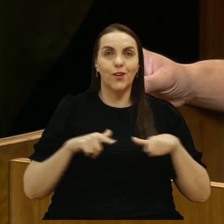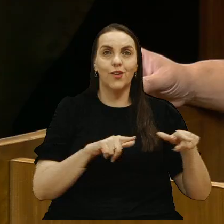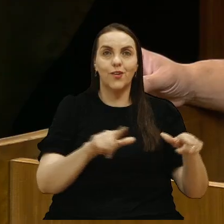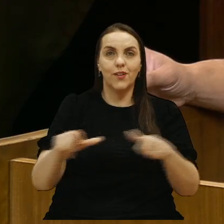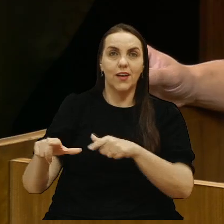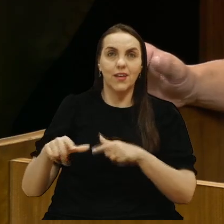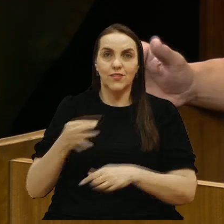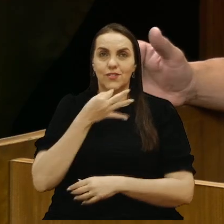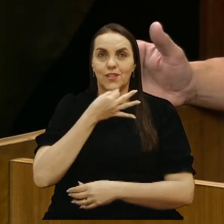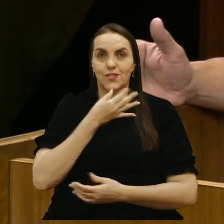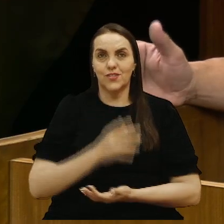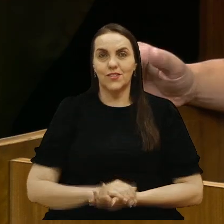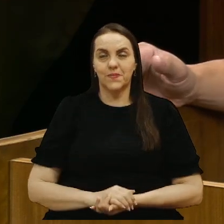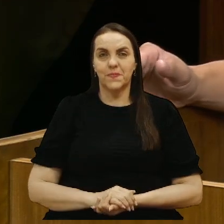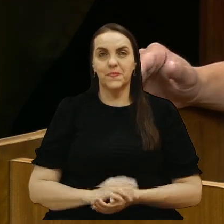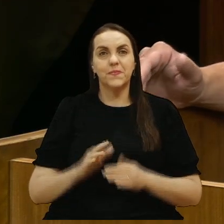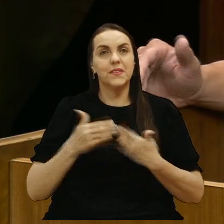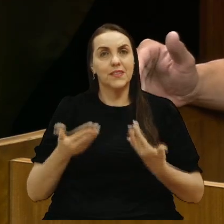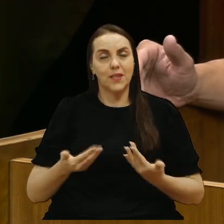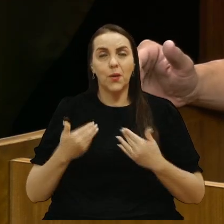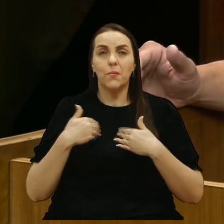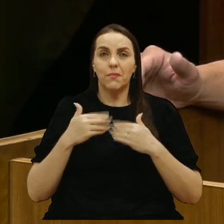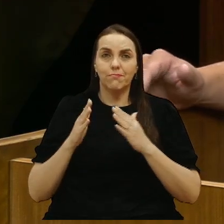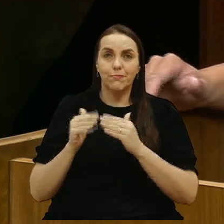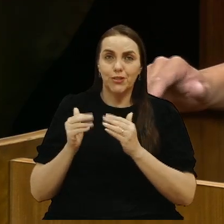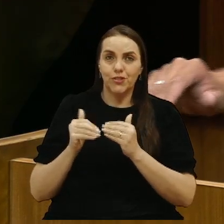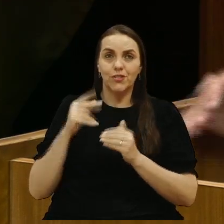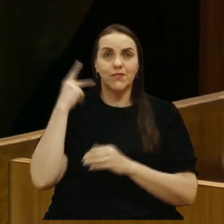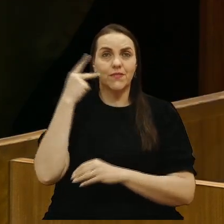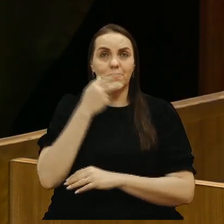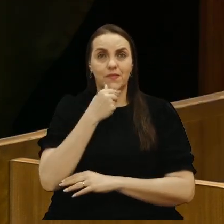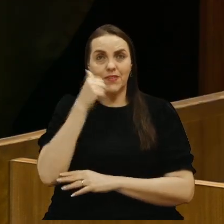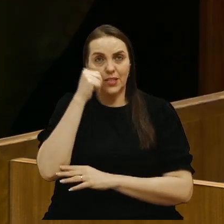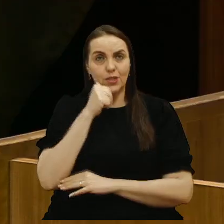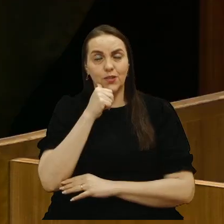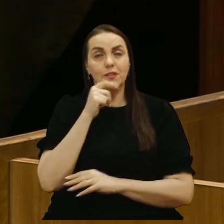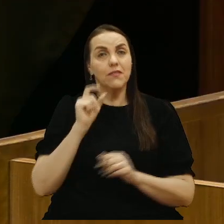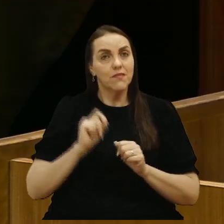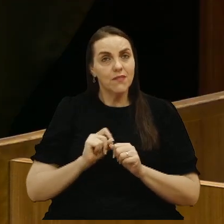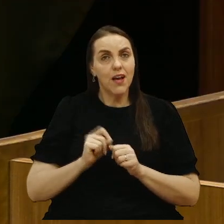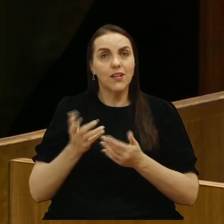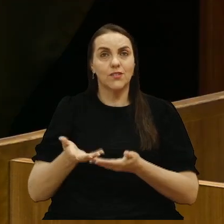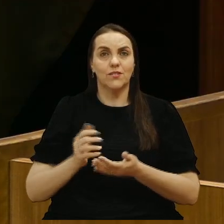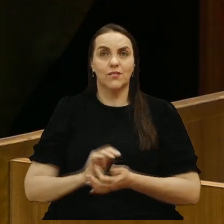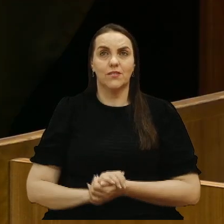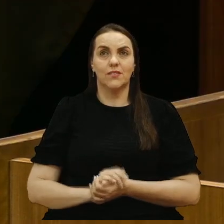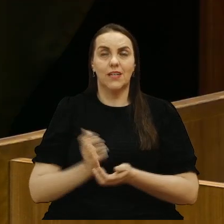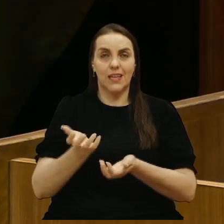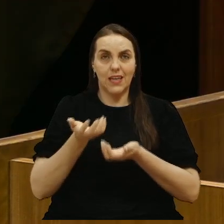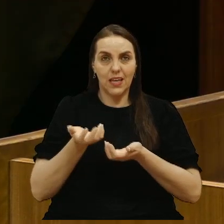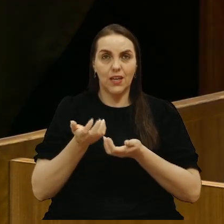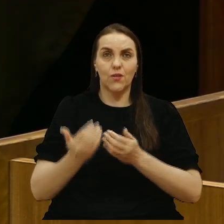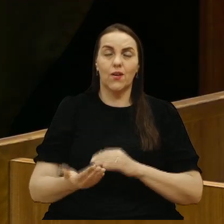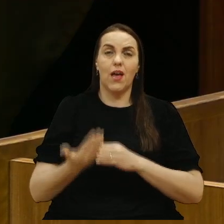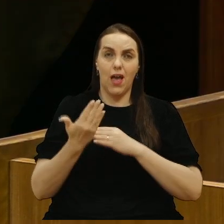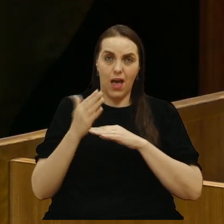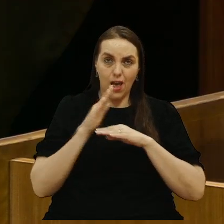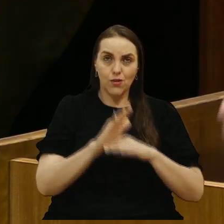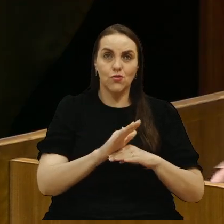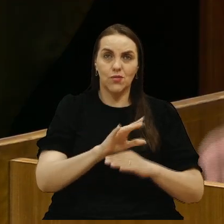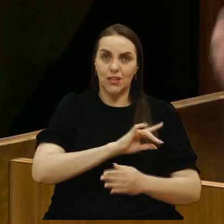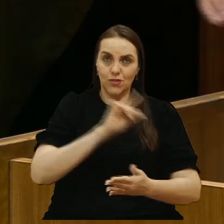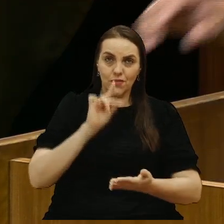Caxias. Então, o meu apelo é que os vereadores façam isso, queiram ajudar realmente e